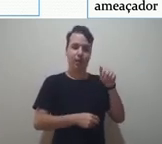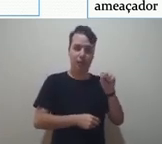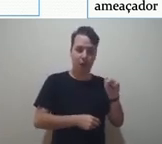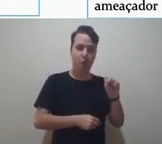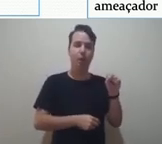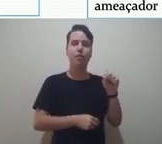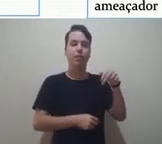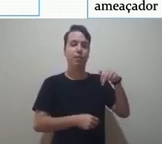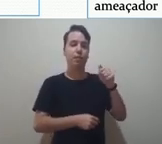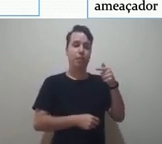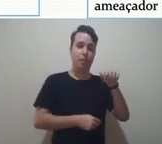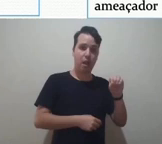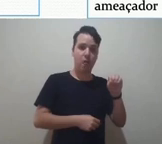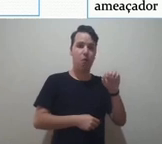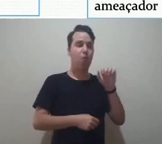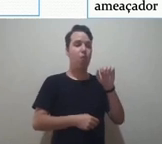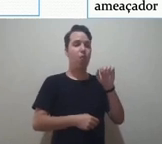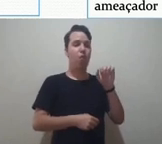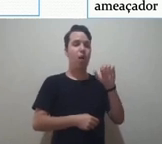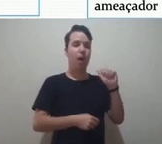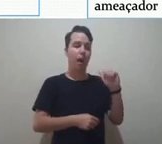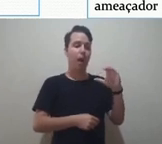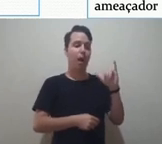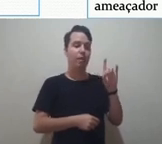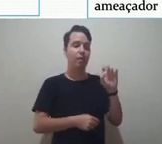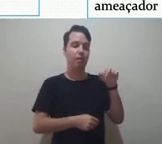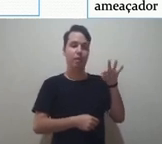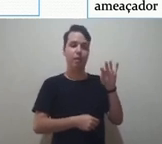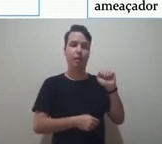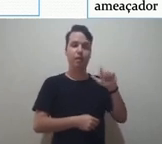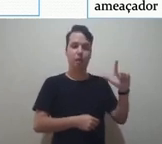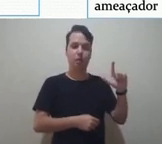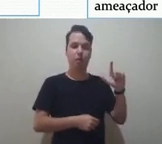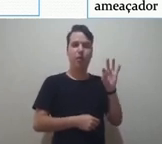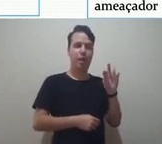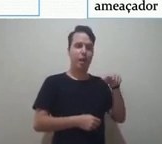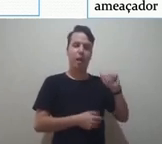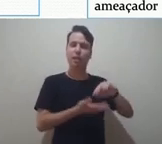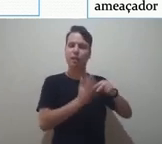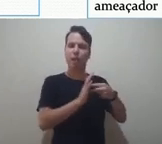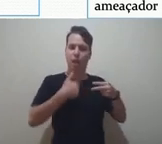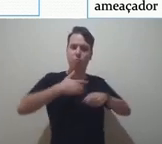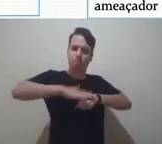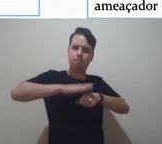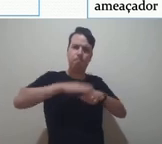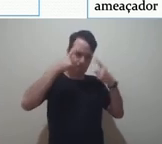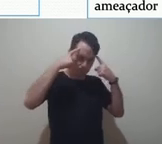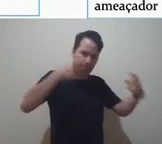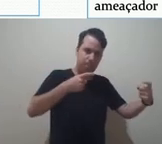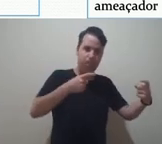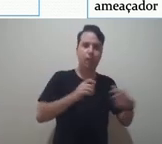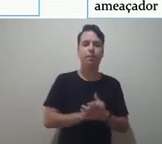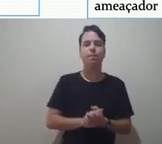não acidentais, que é sobre o que a gente vai falar nessa aula. E também pode existir o abuso